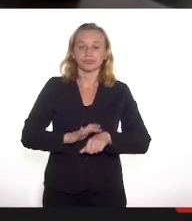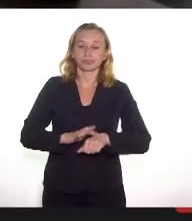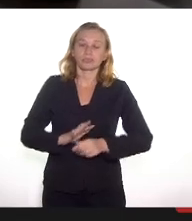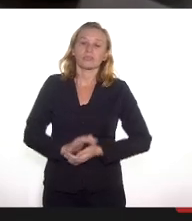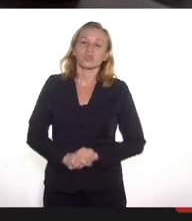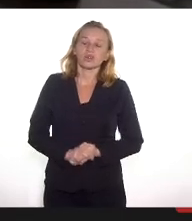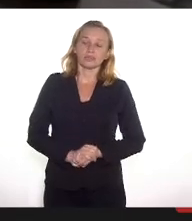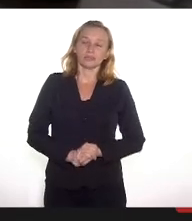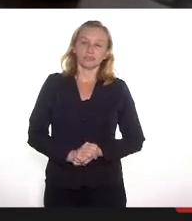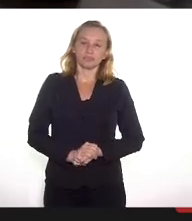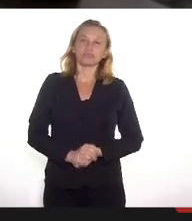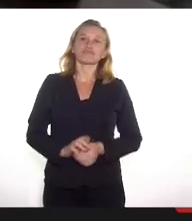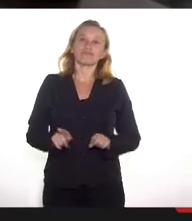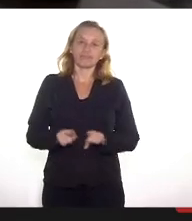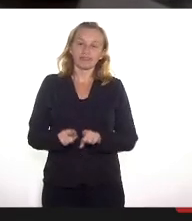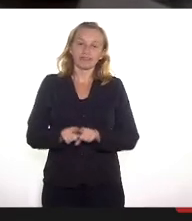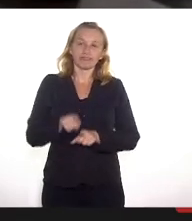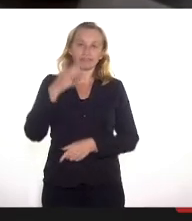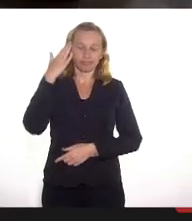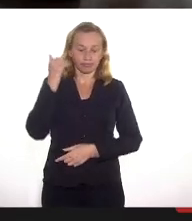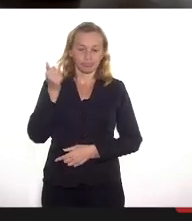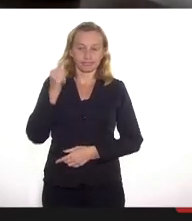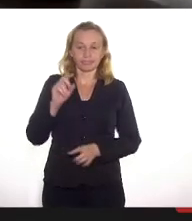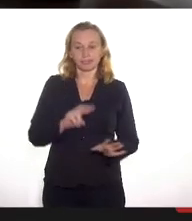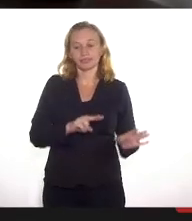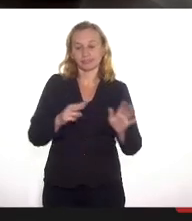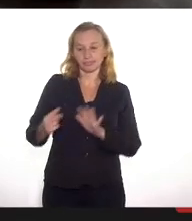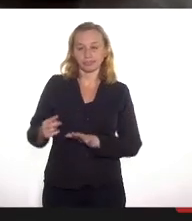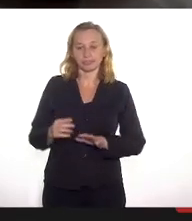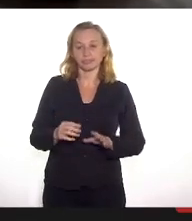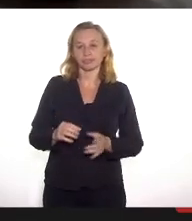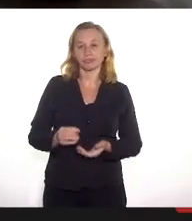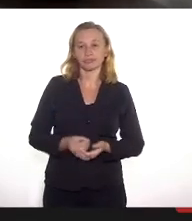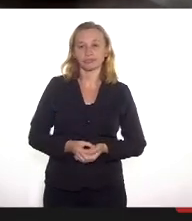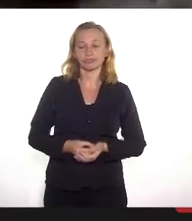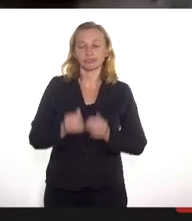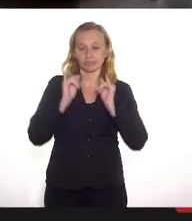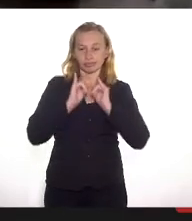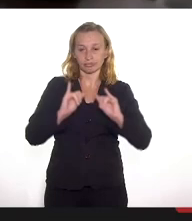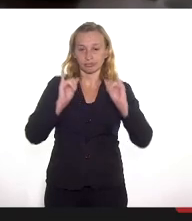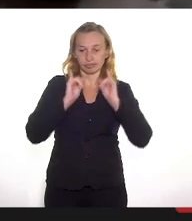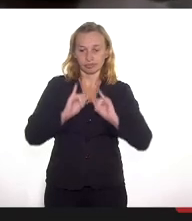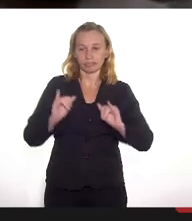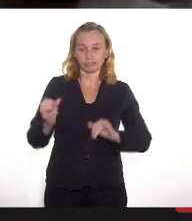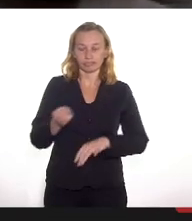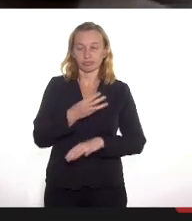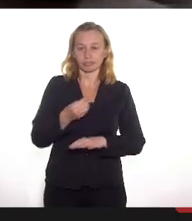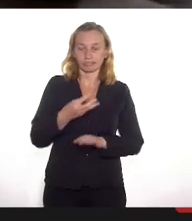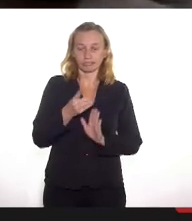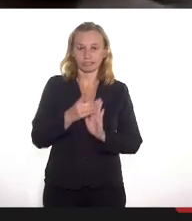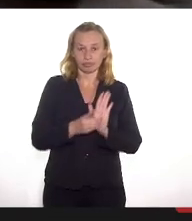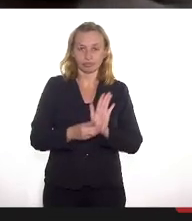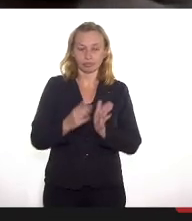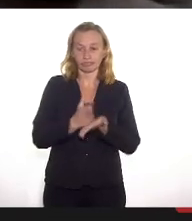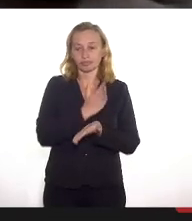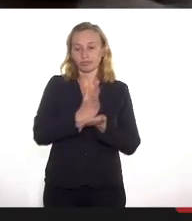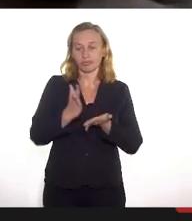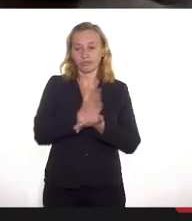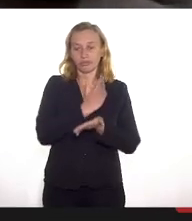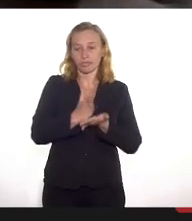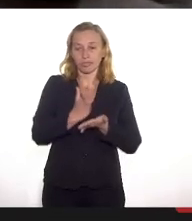e a gente saiba também que você novamente a gente pública lá o República os decretos povo